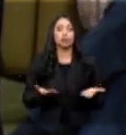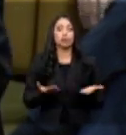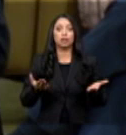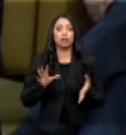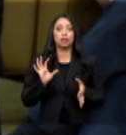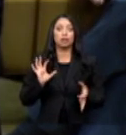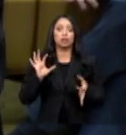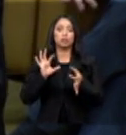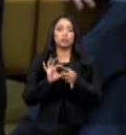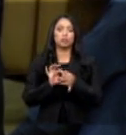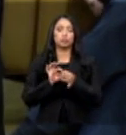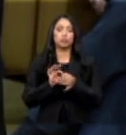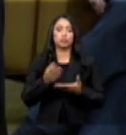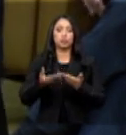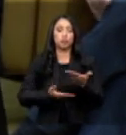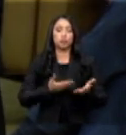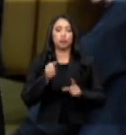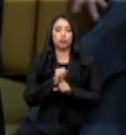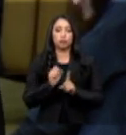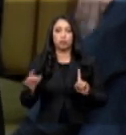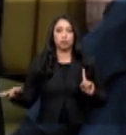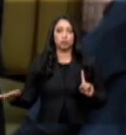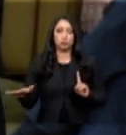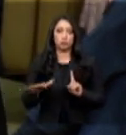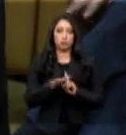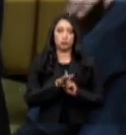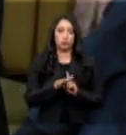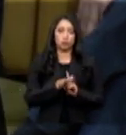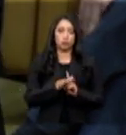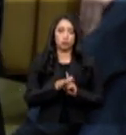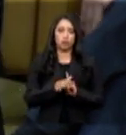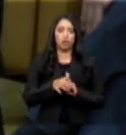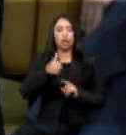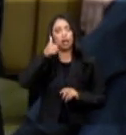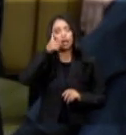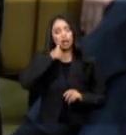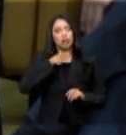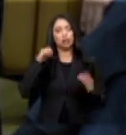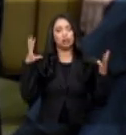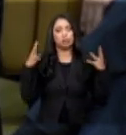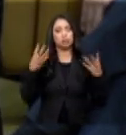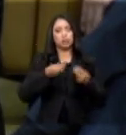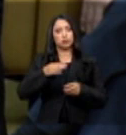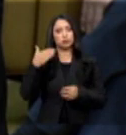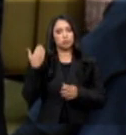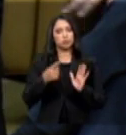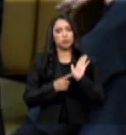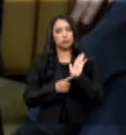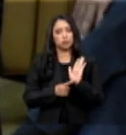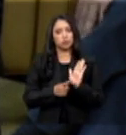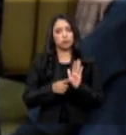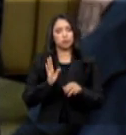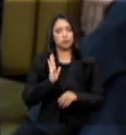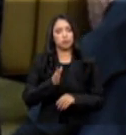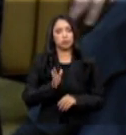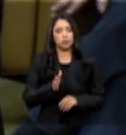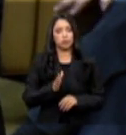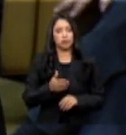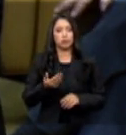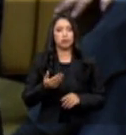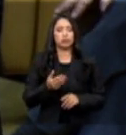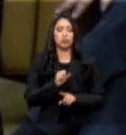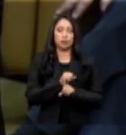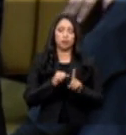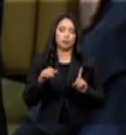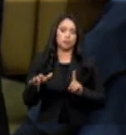à universalidade, está a solidariedade social, como bem sempre coloca a ministra Carmen Lúcia. E é justamente essa solidariedade